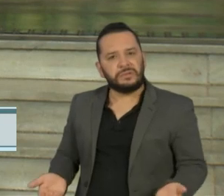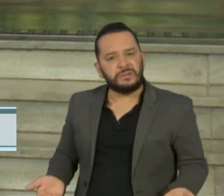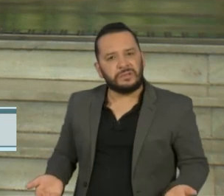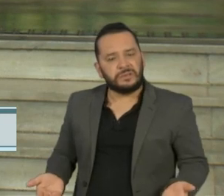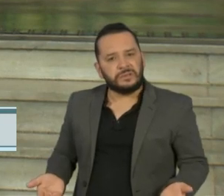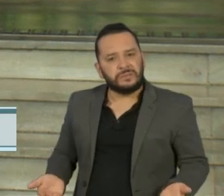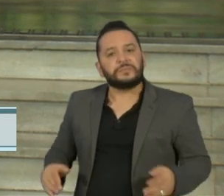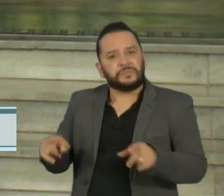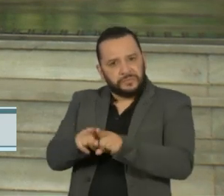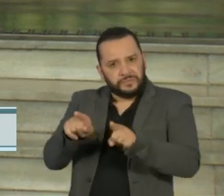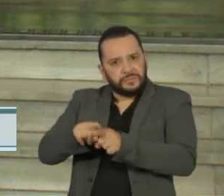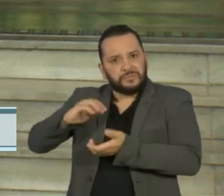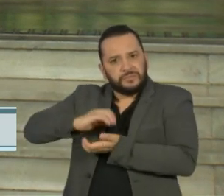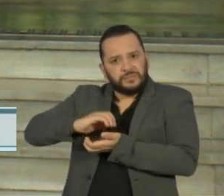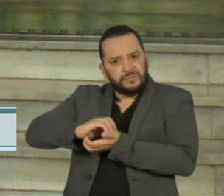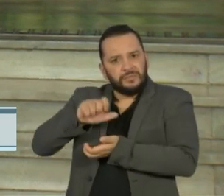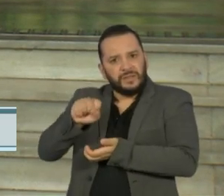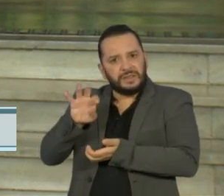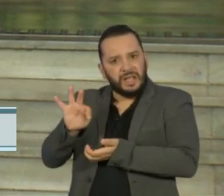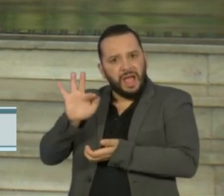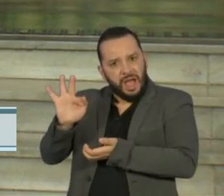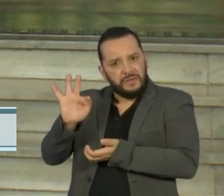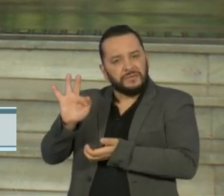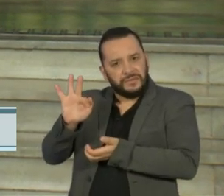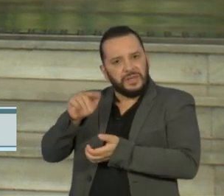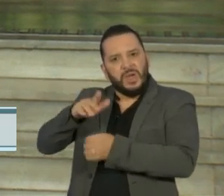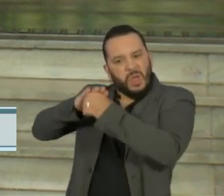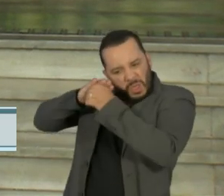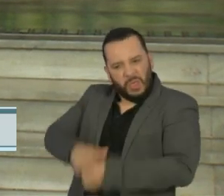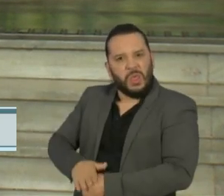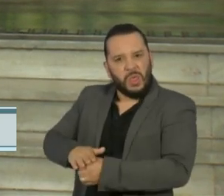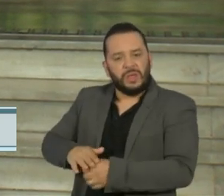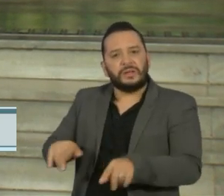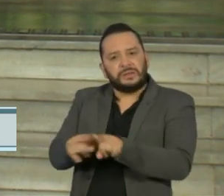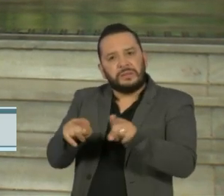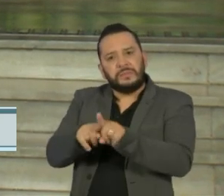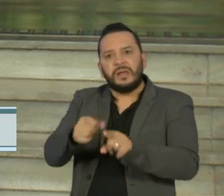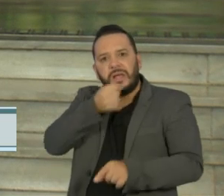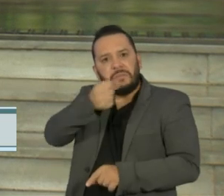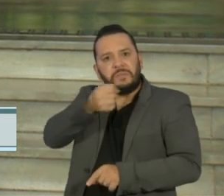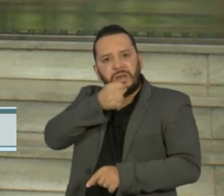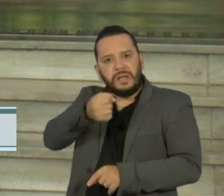agressão ao Supremo Tribunal Federal, agressões à imprensa,